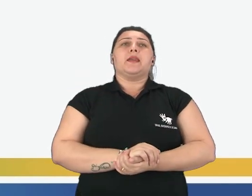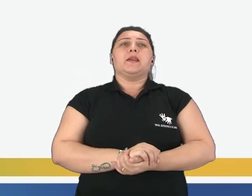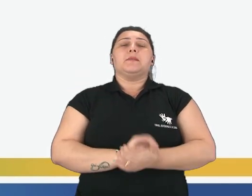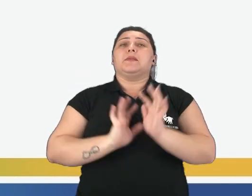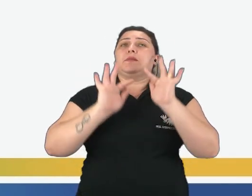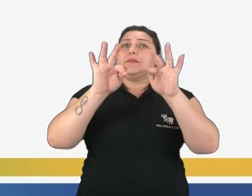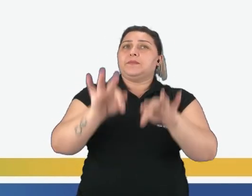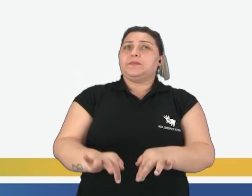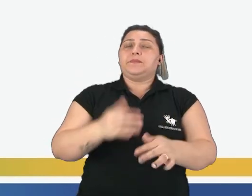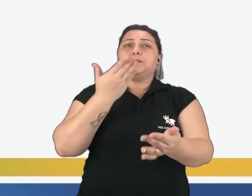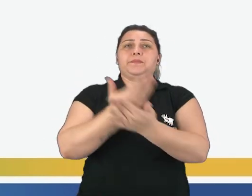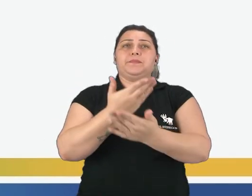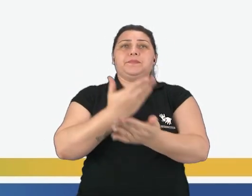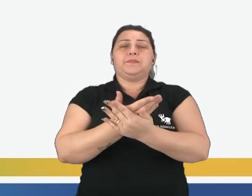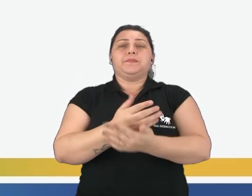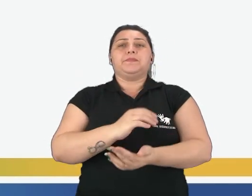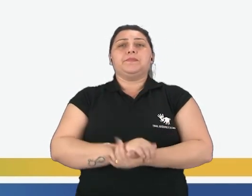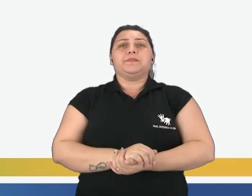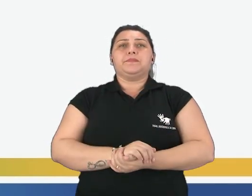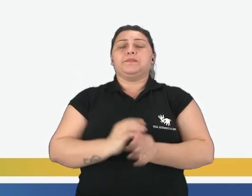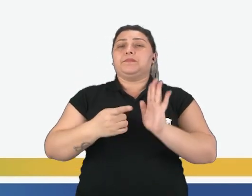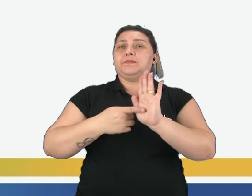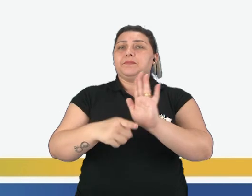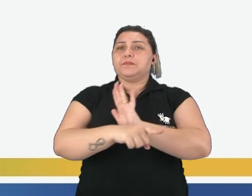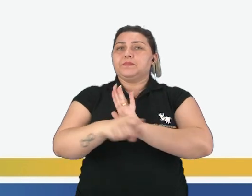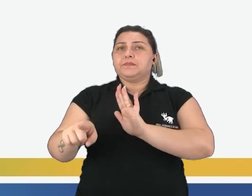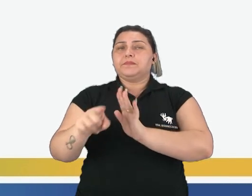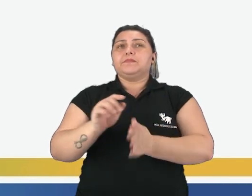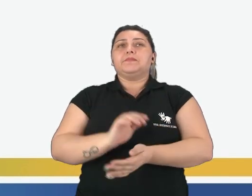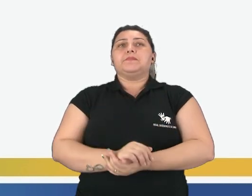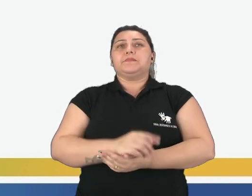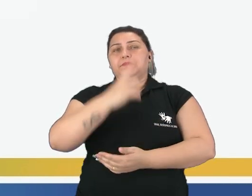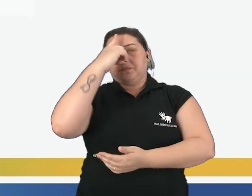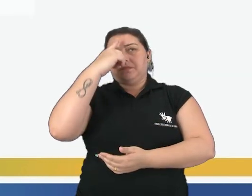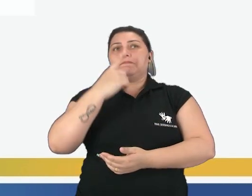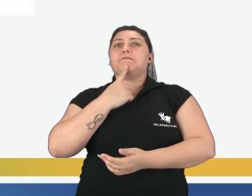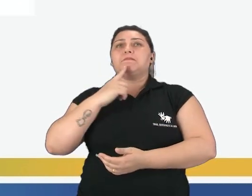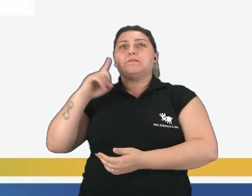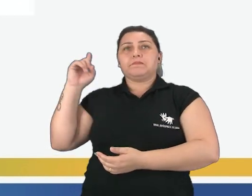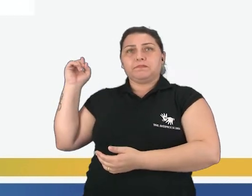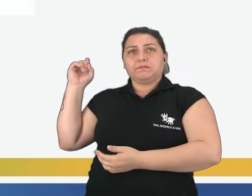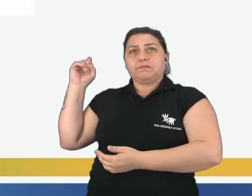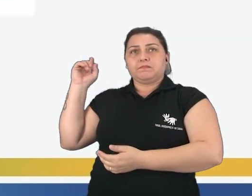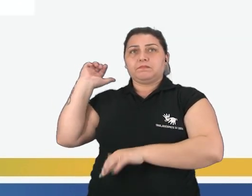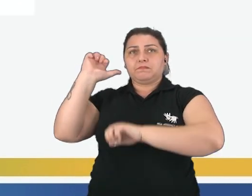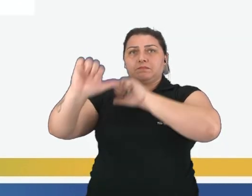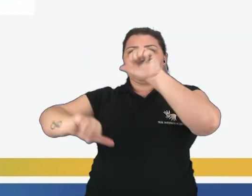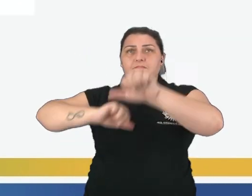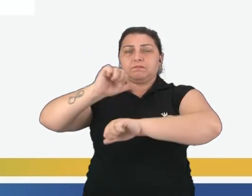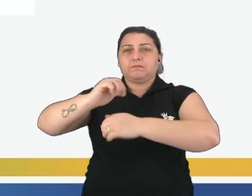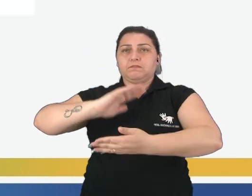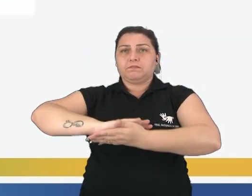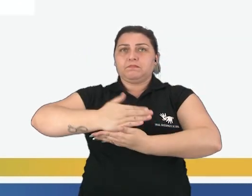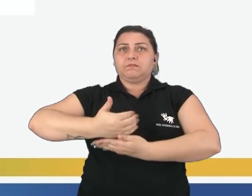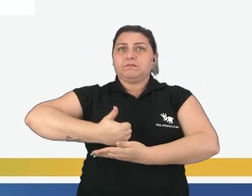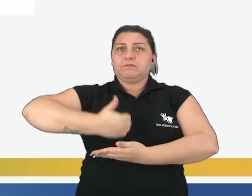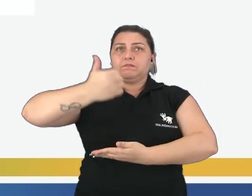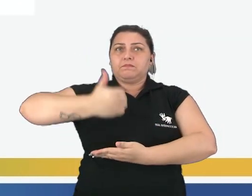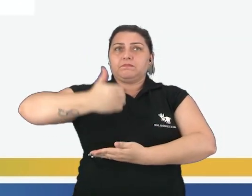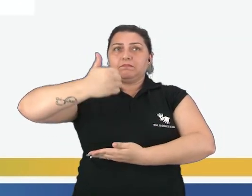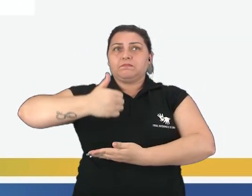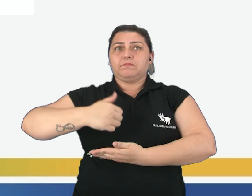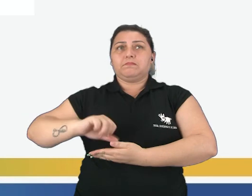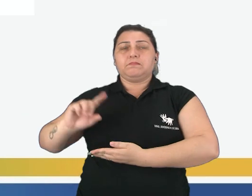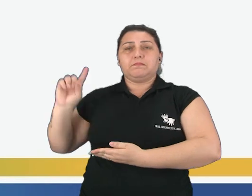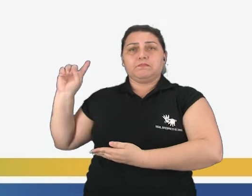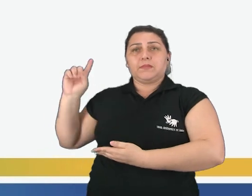Para finalizar a nossa aula, pessoal, eu mostrei para vocês aí uma foto disso, né? Que virou isso aqui, ó. O primeiro computador era dessa forma